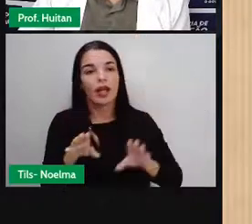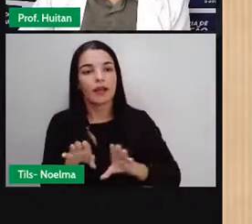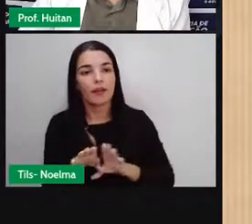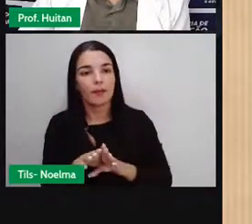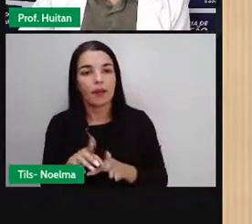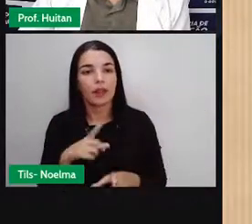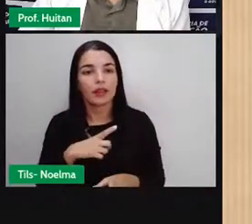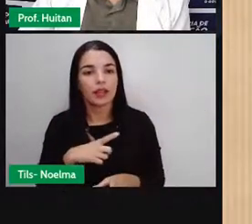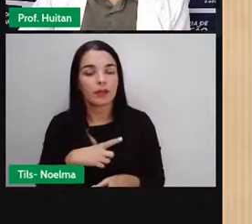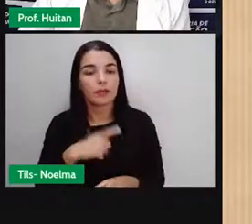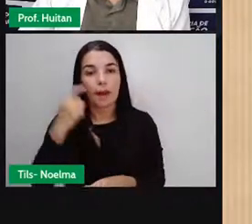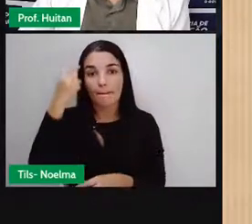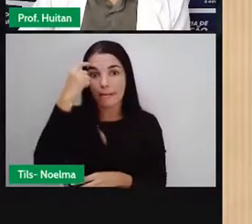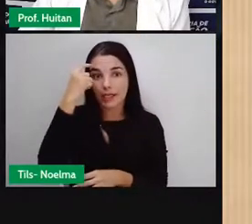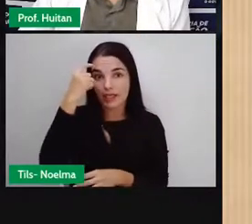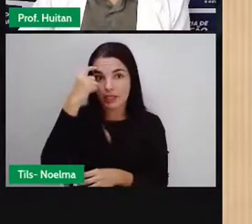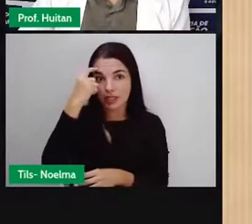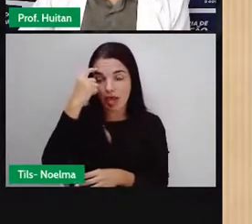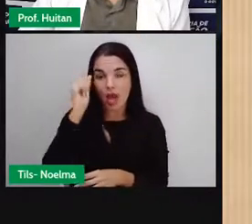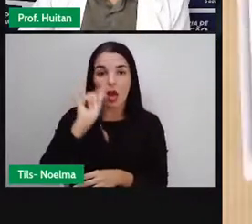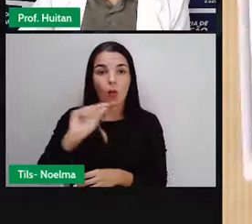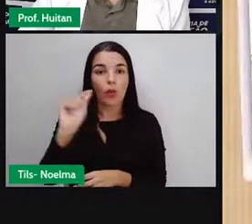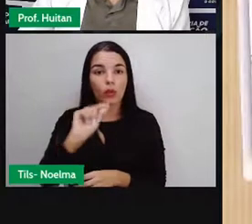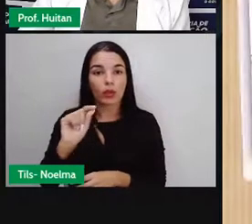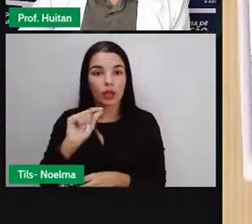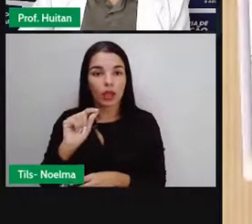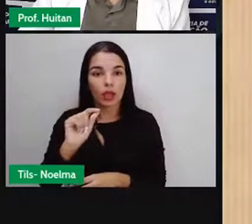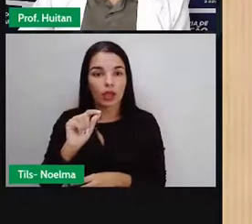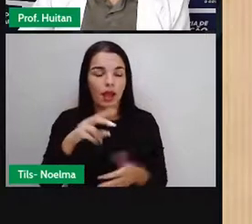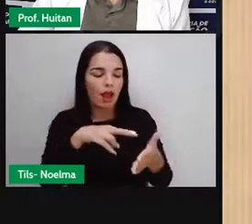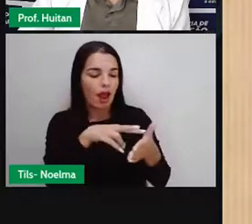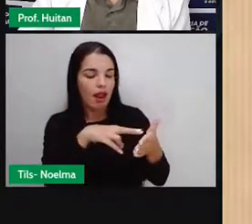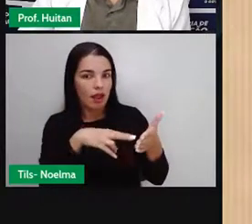que pensar, de certa forma, que essa leitura